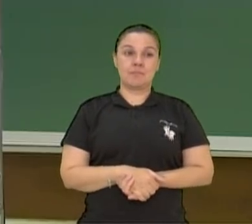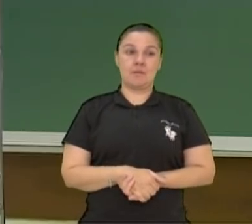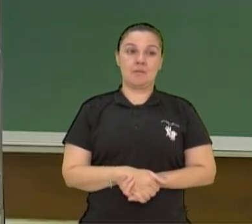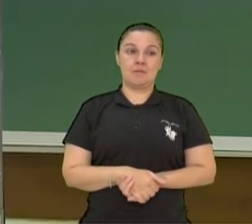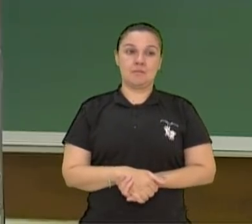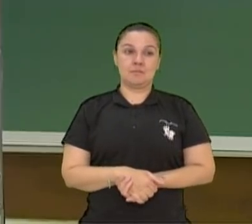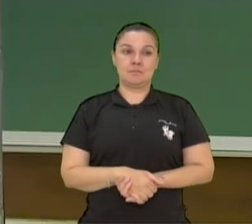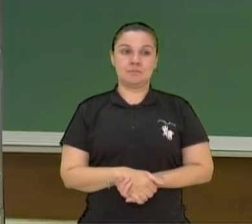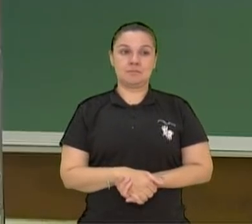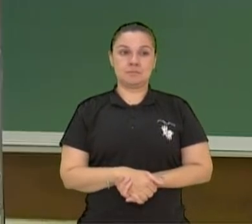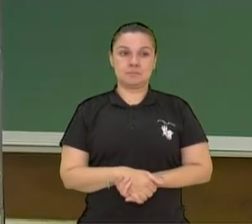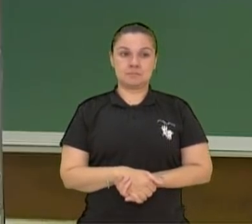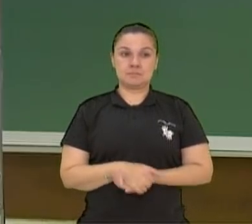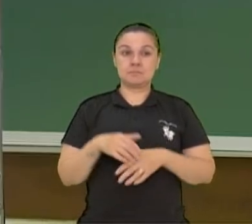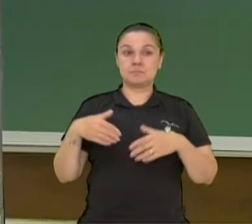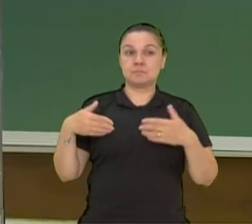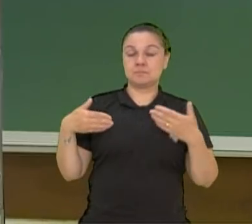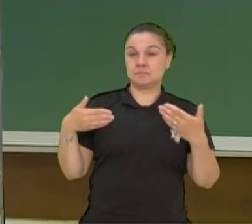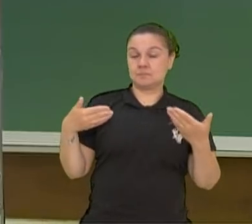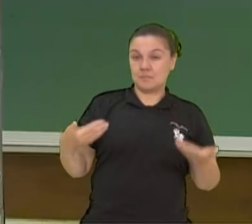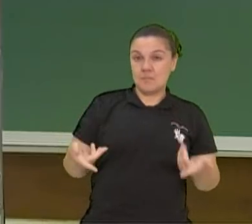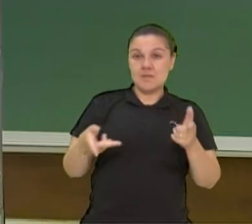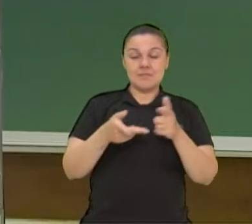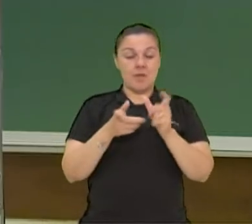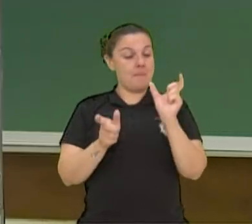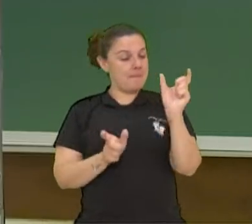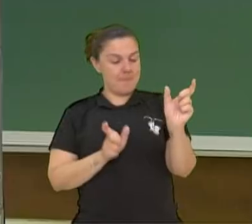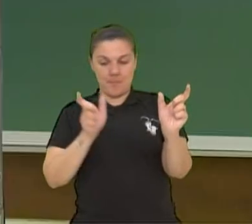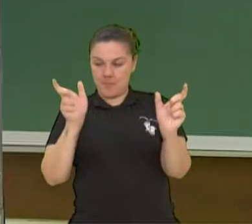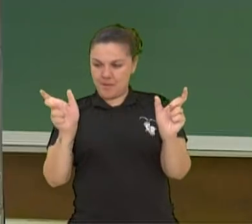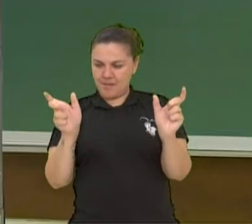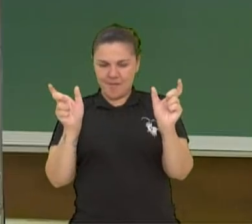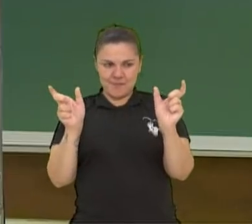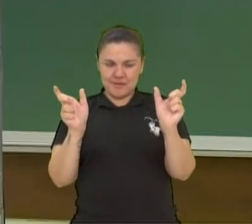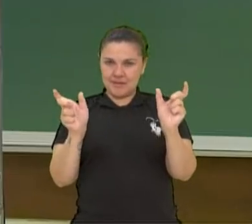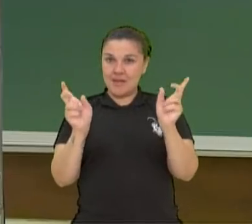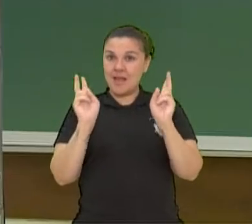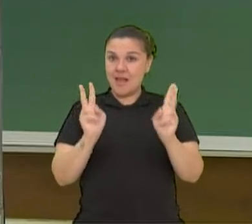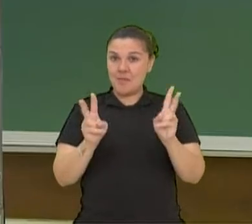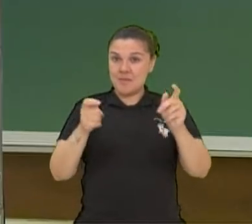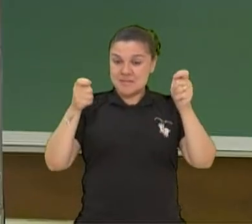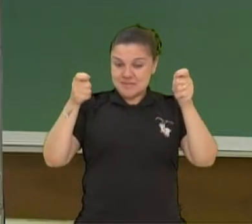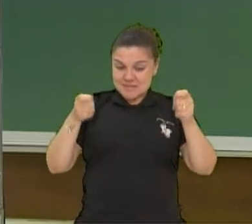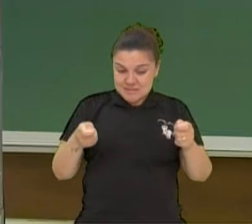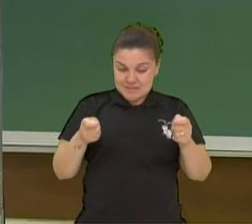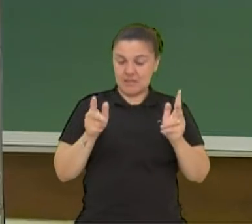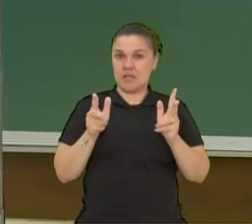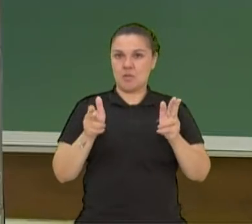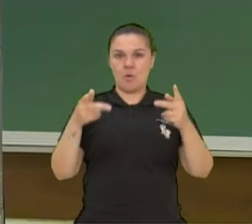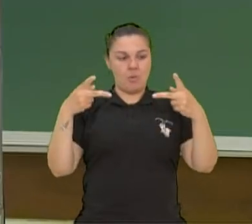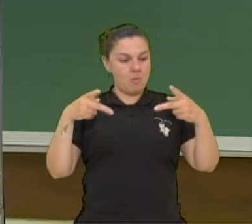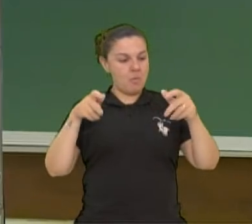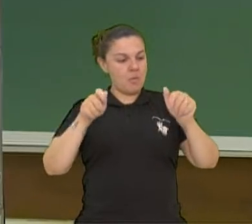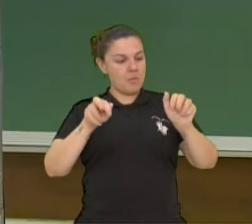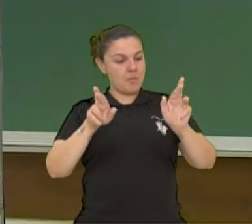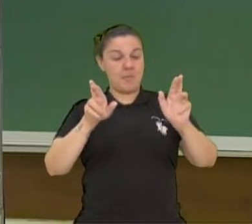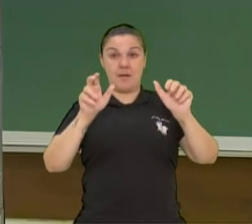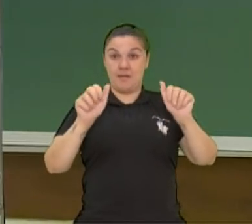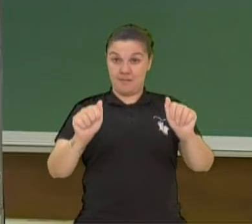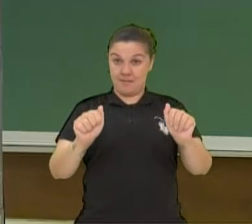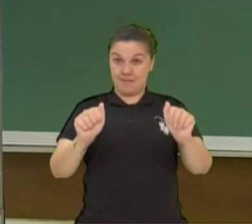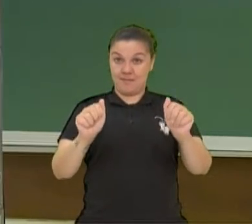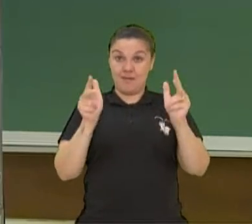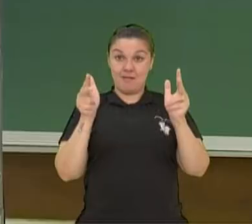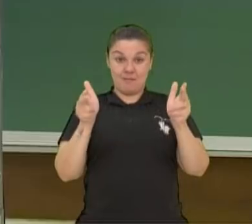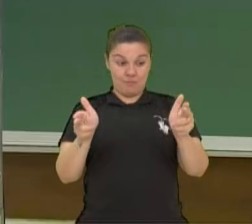nesse caso a gente percebe que é homófona a preposição, ou seja, a mesma grafia. A gente usa as mesmas letras e